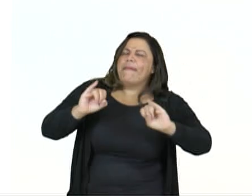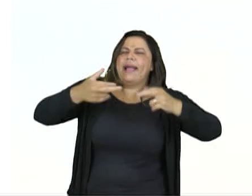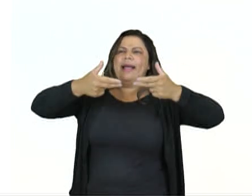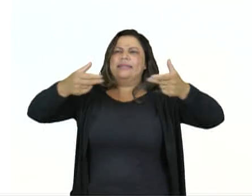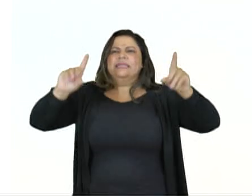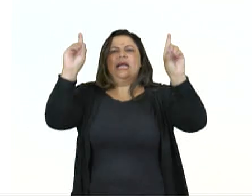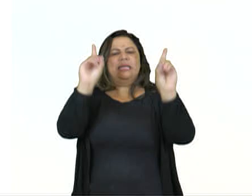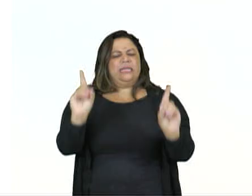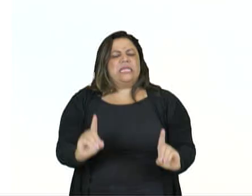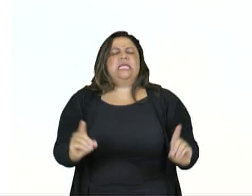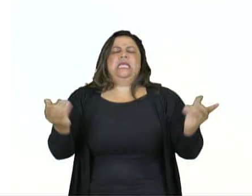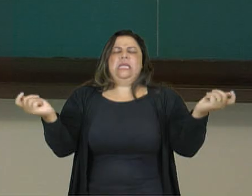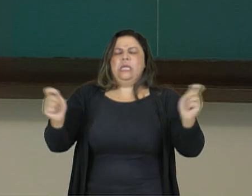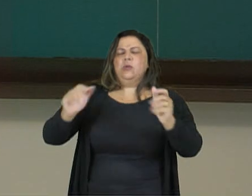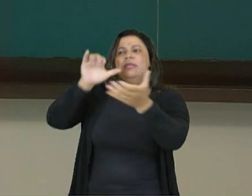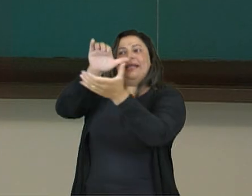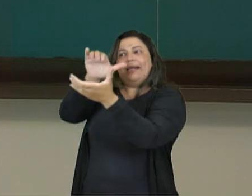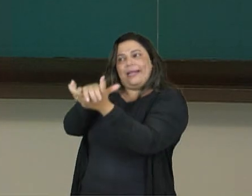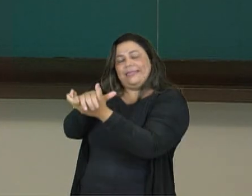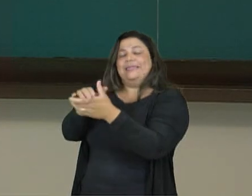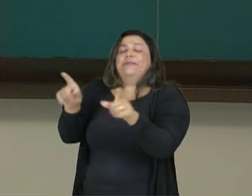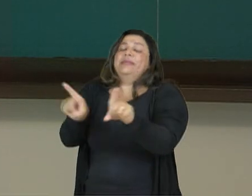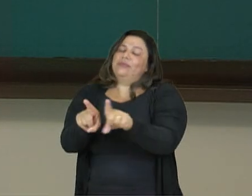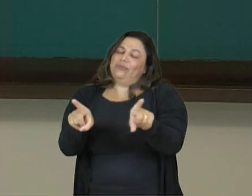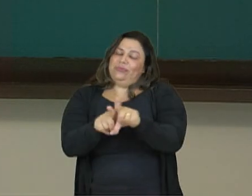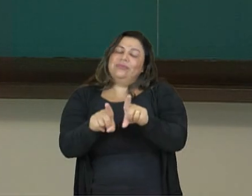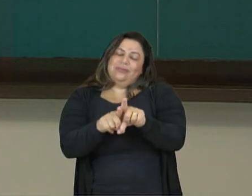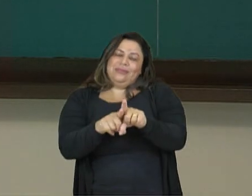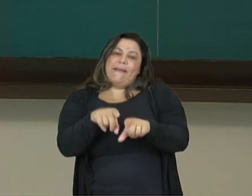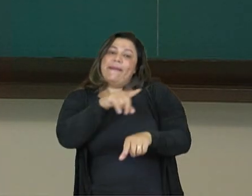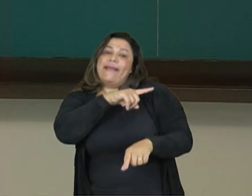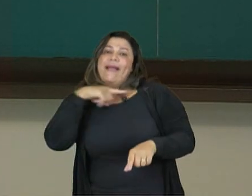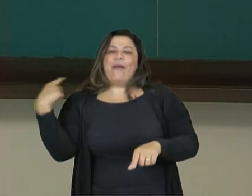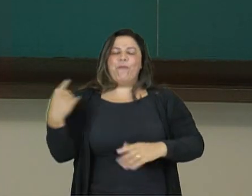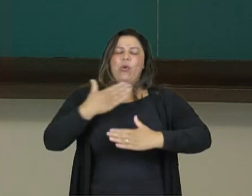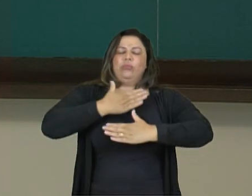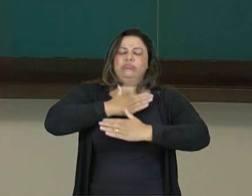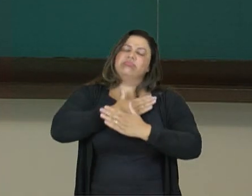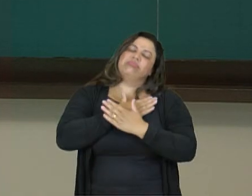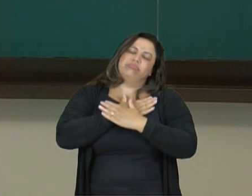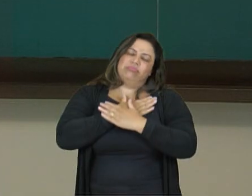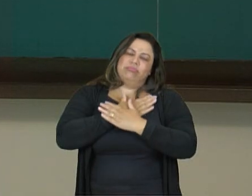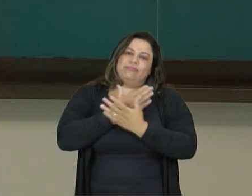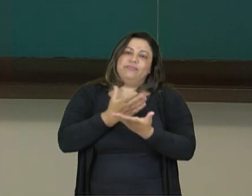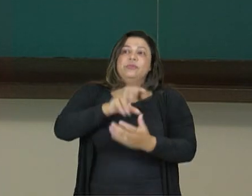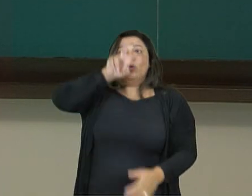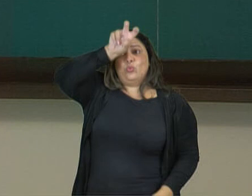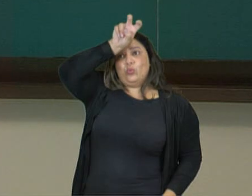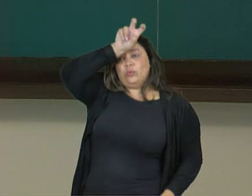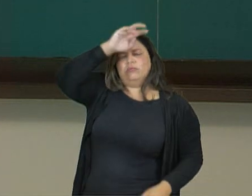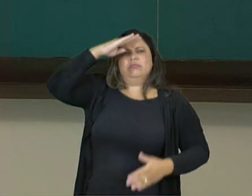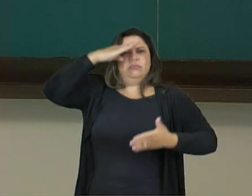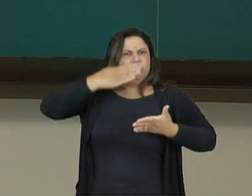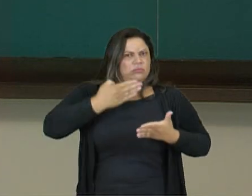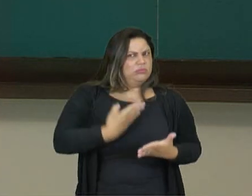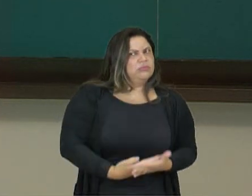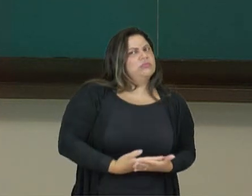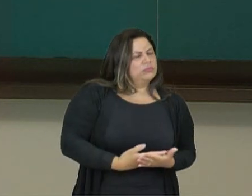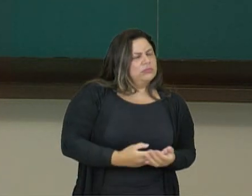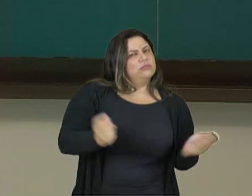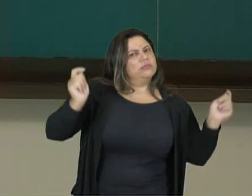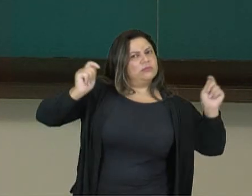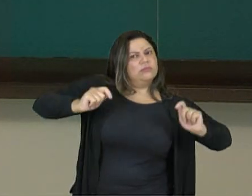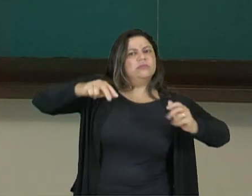funerais. Então, também, lá no Egito, eles acreditavam que a